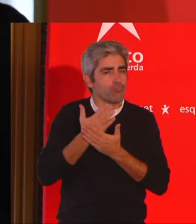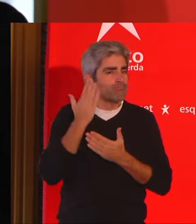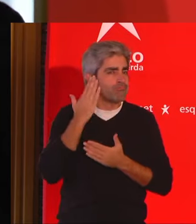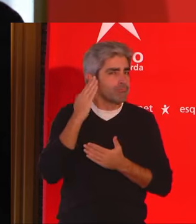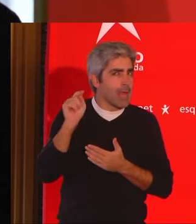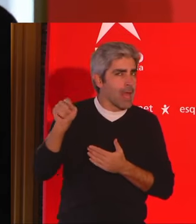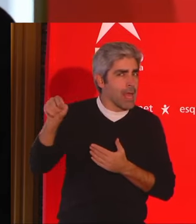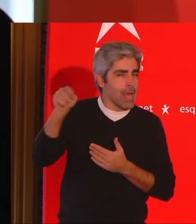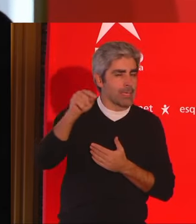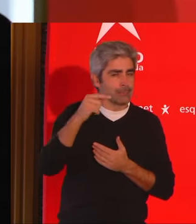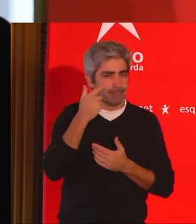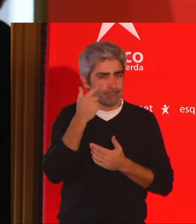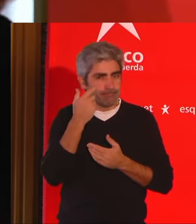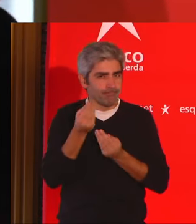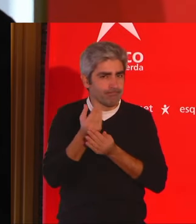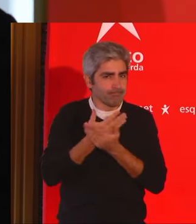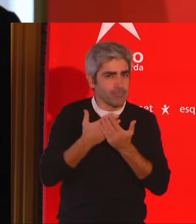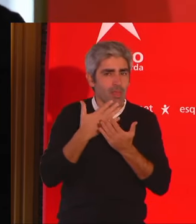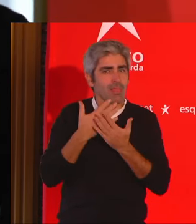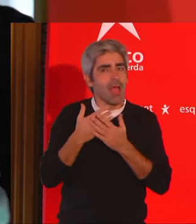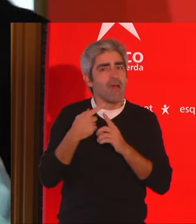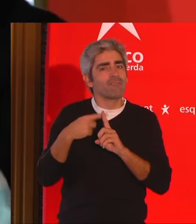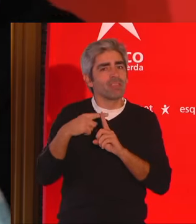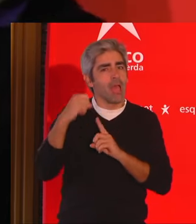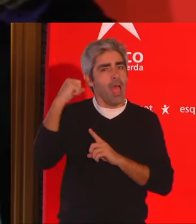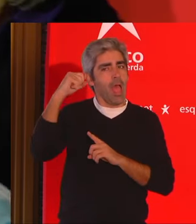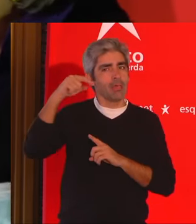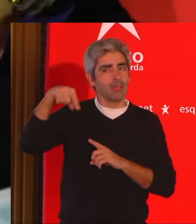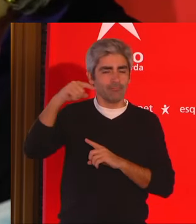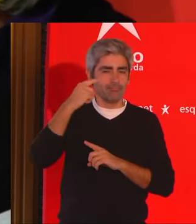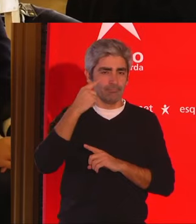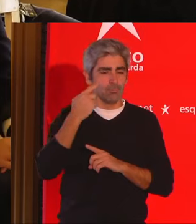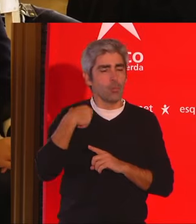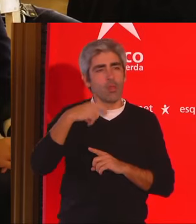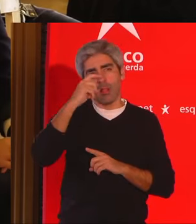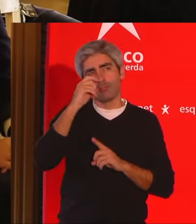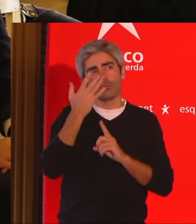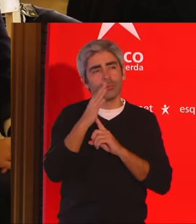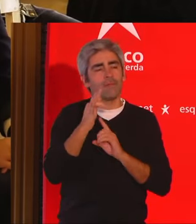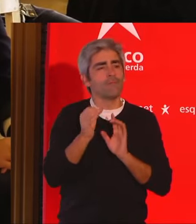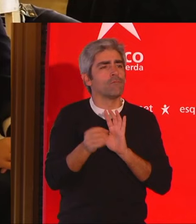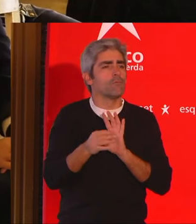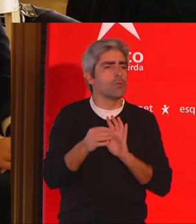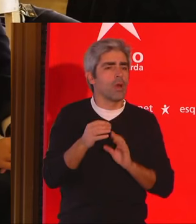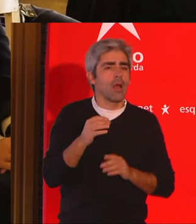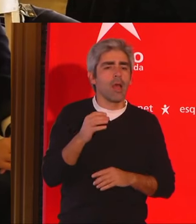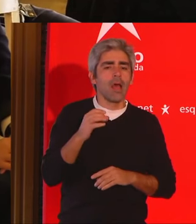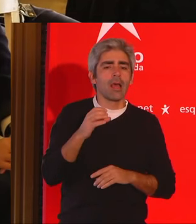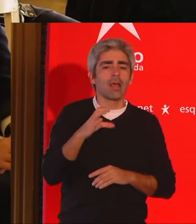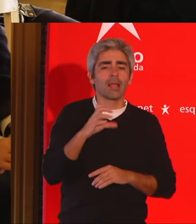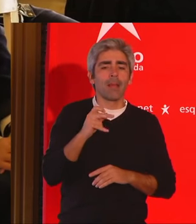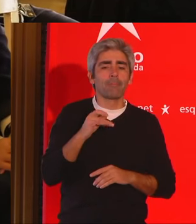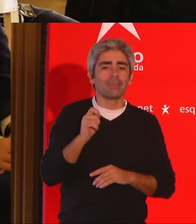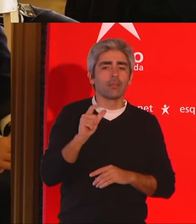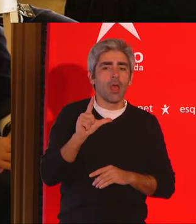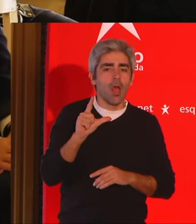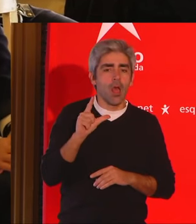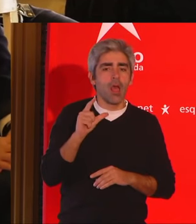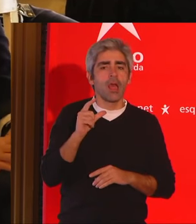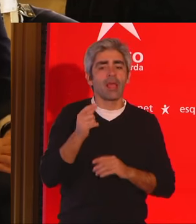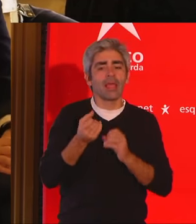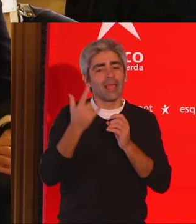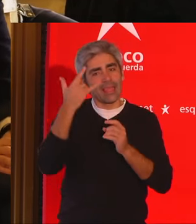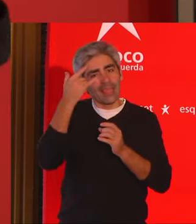que sejam de facto os grandes beneficiários disto. Estou-me a lembrar do fundo, um fundo chamado Capital Criativo, onde é que a gente já ouviu este